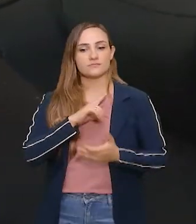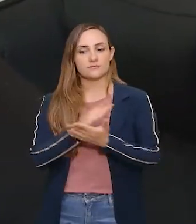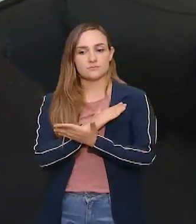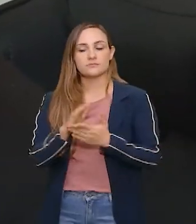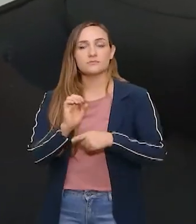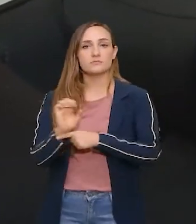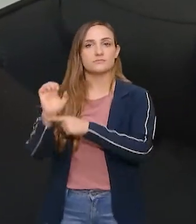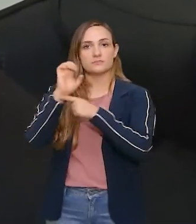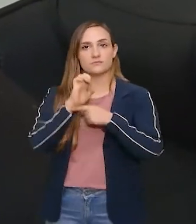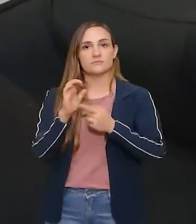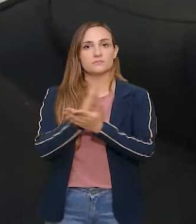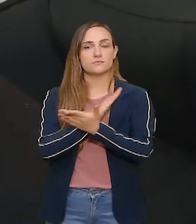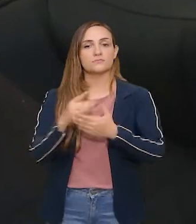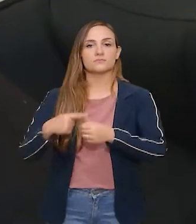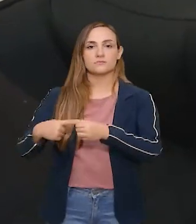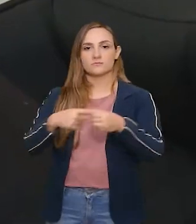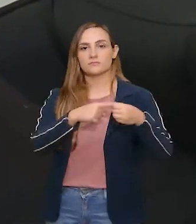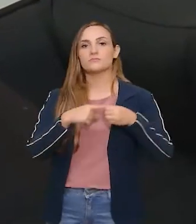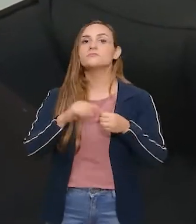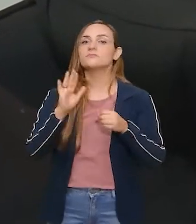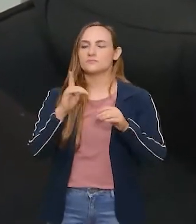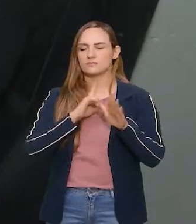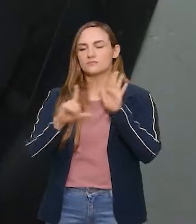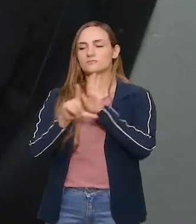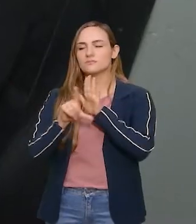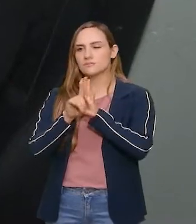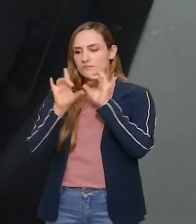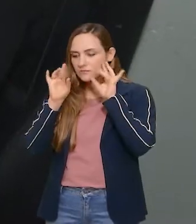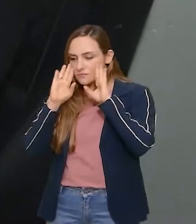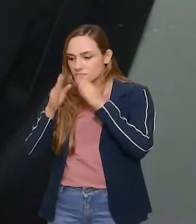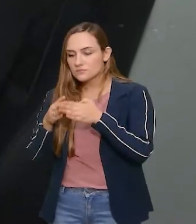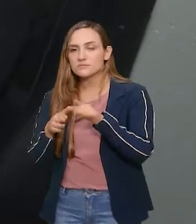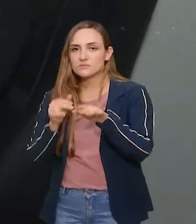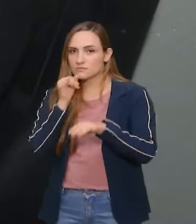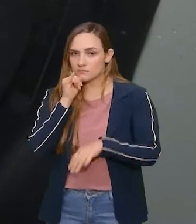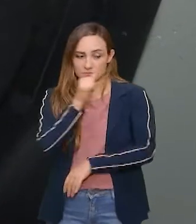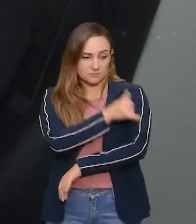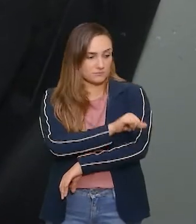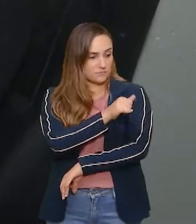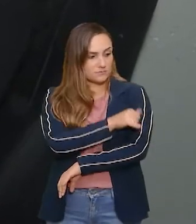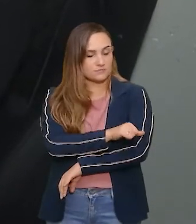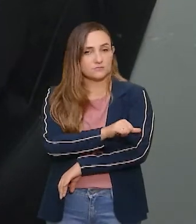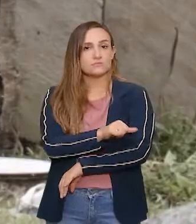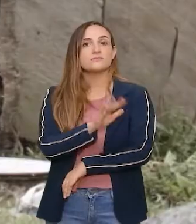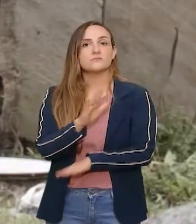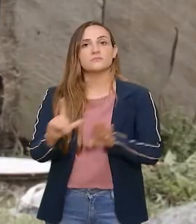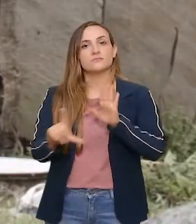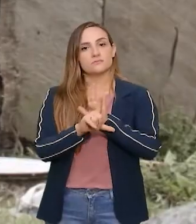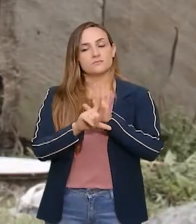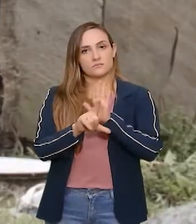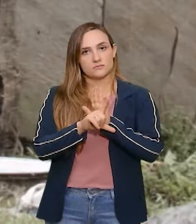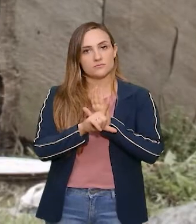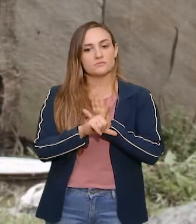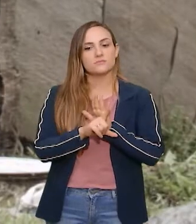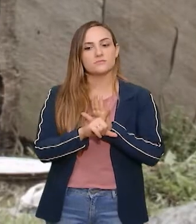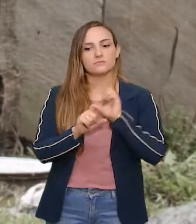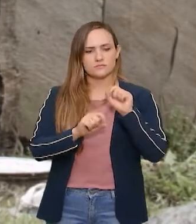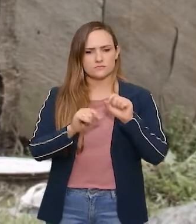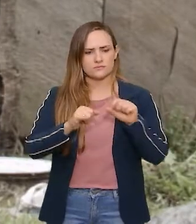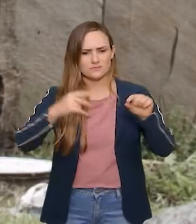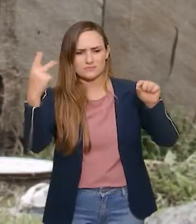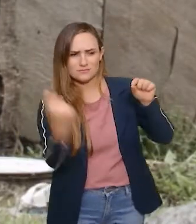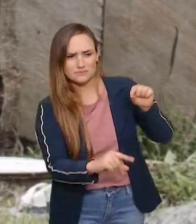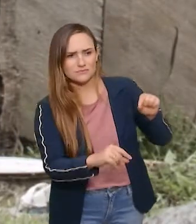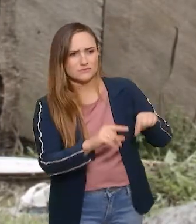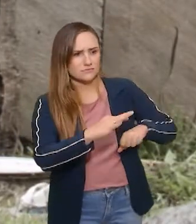O advogado explica que em alguns estados e municípios há leis próprias em defesa dos bichos. No Rio de Janeiro, por exemplo,